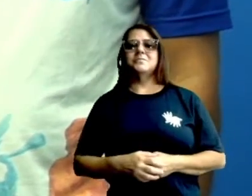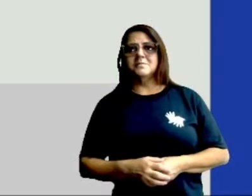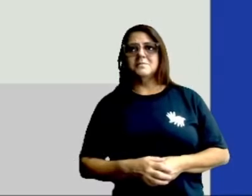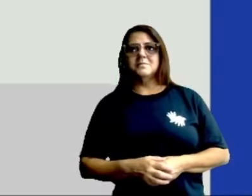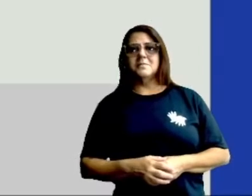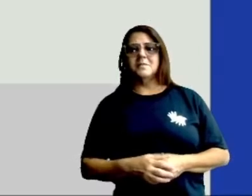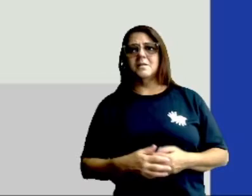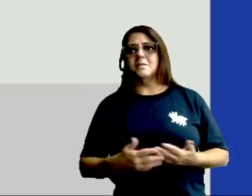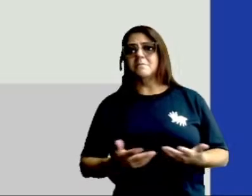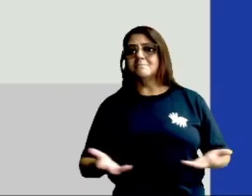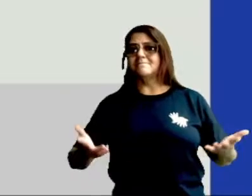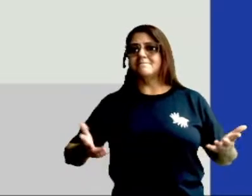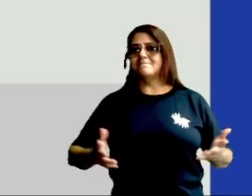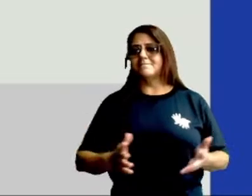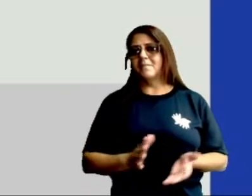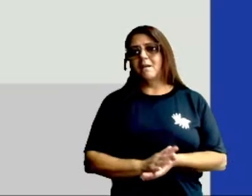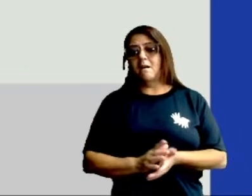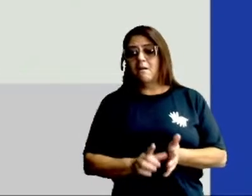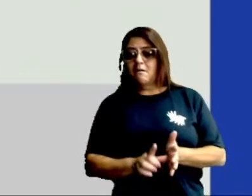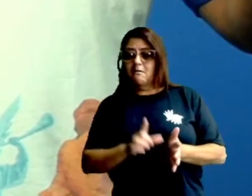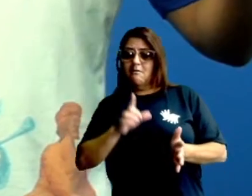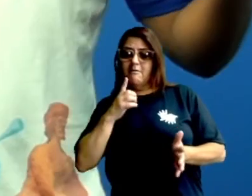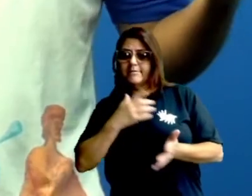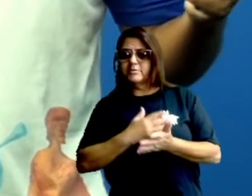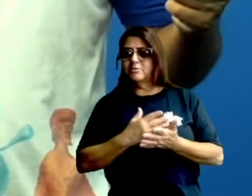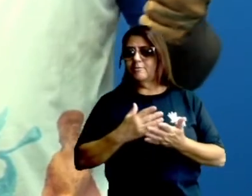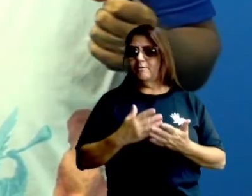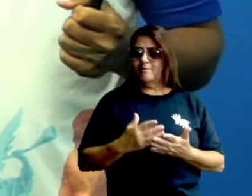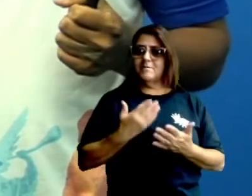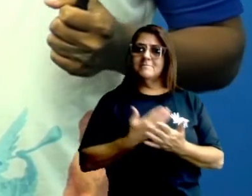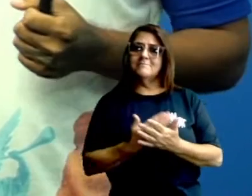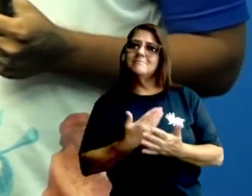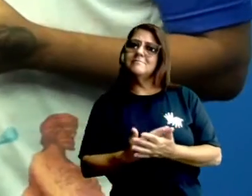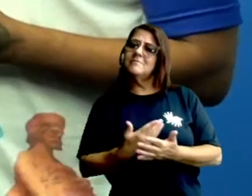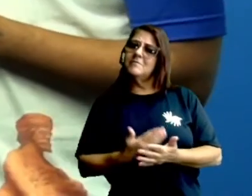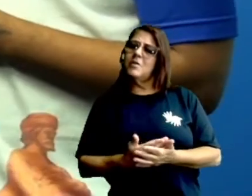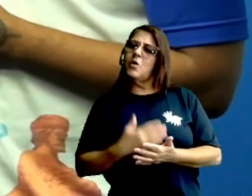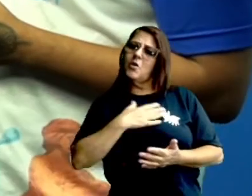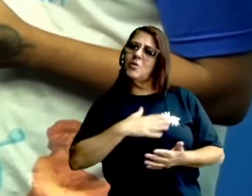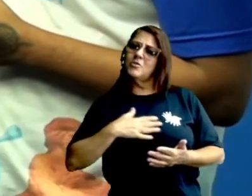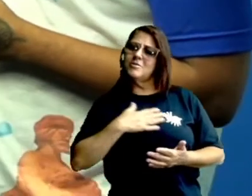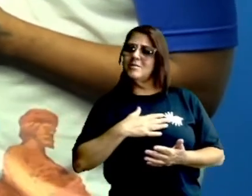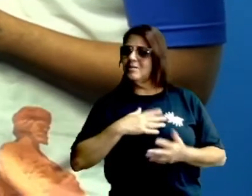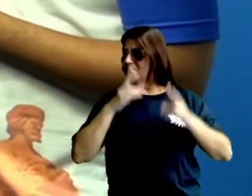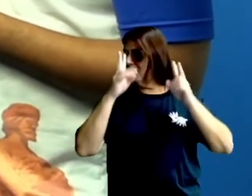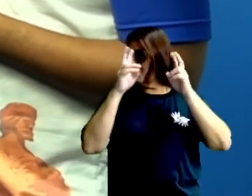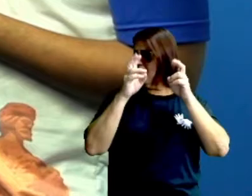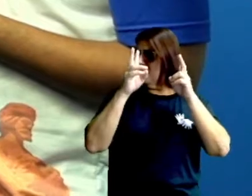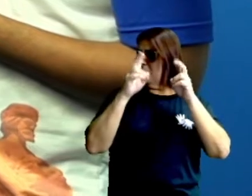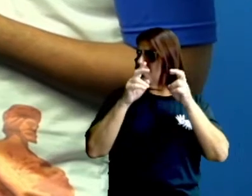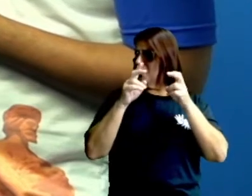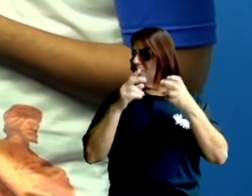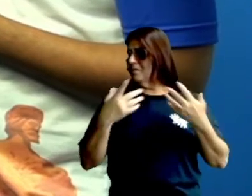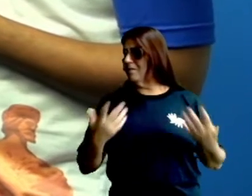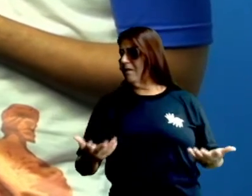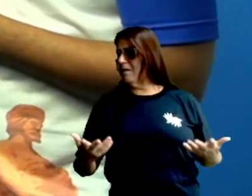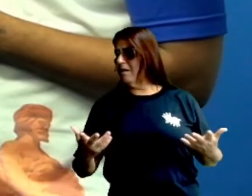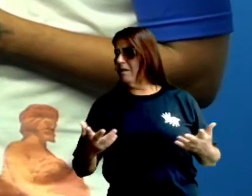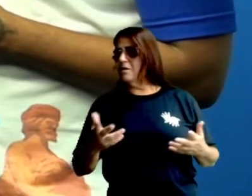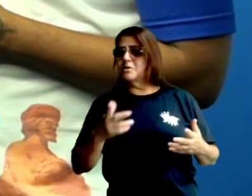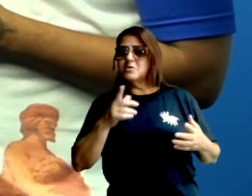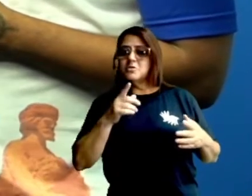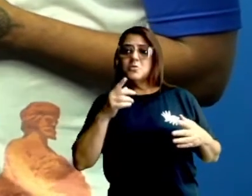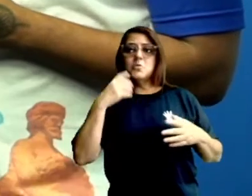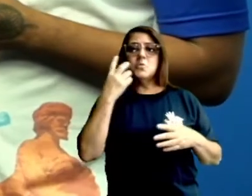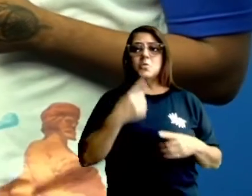vamos lá pois bem gente antes da gente iniciar a nossa aula eu gostaria de Recife e aqui esse trechinho esse